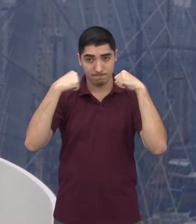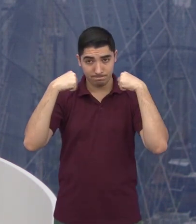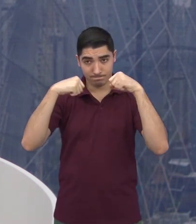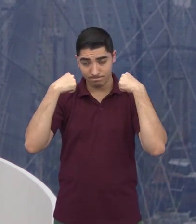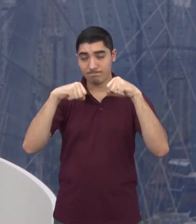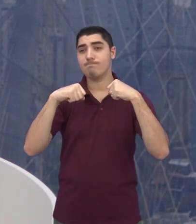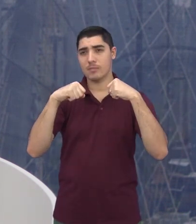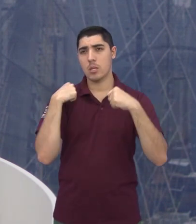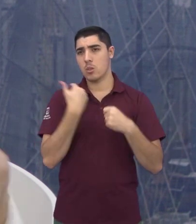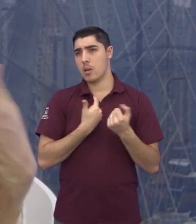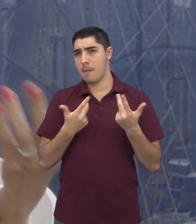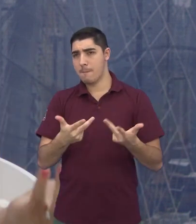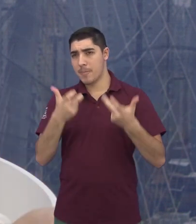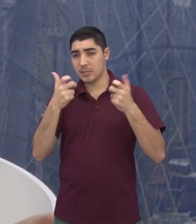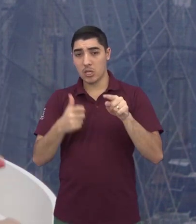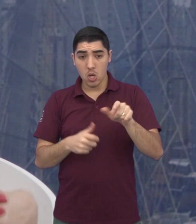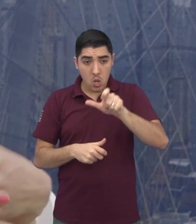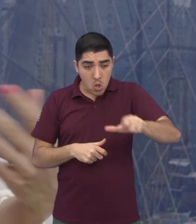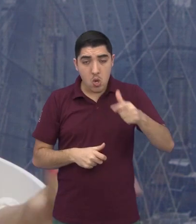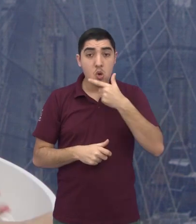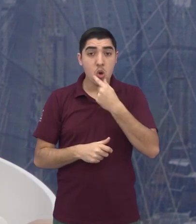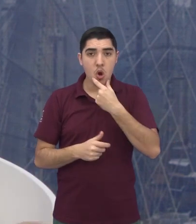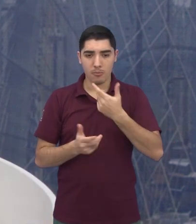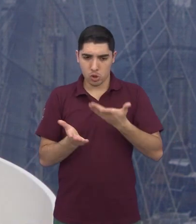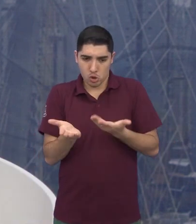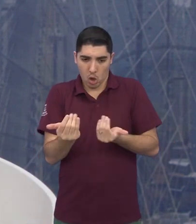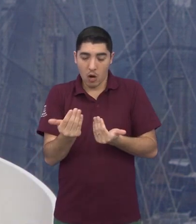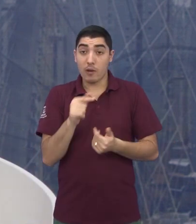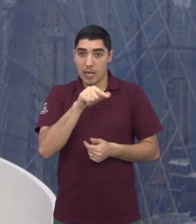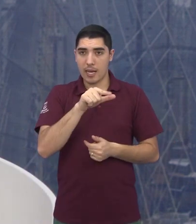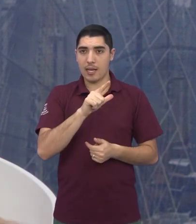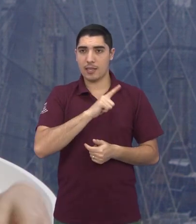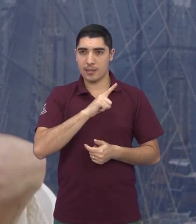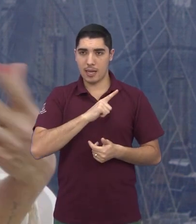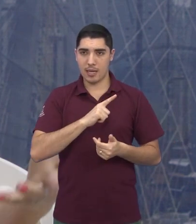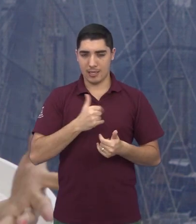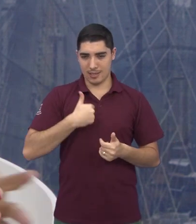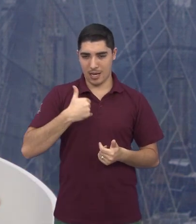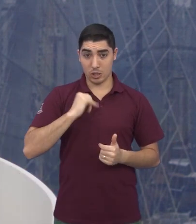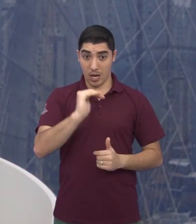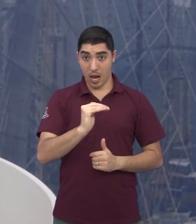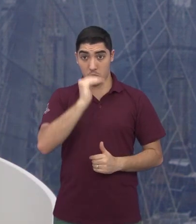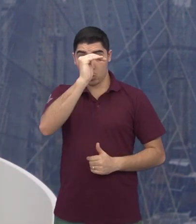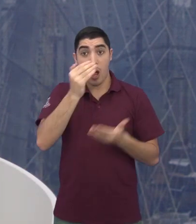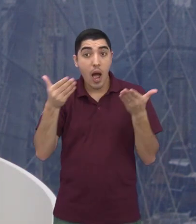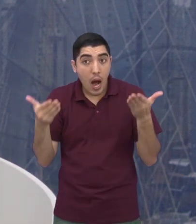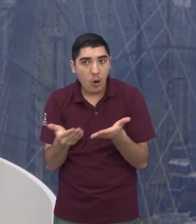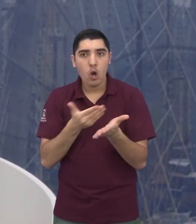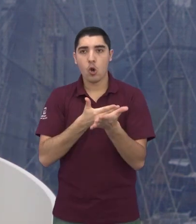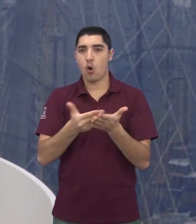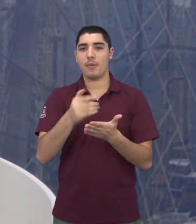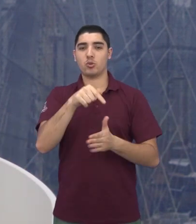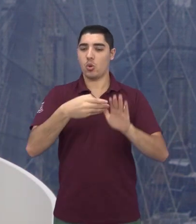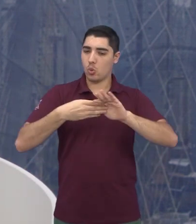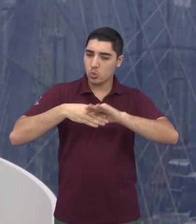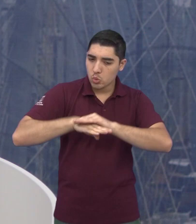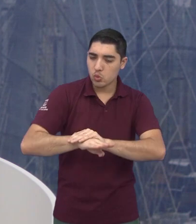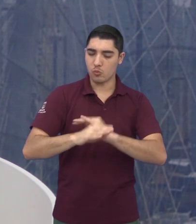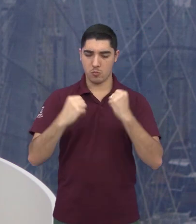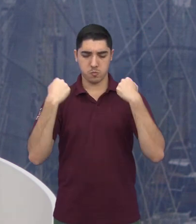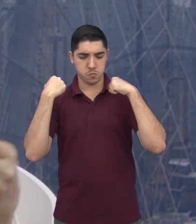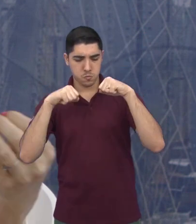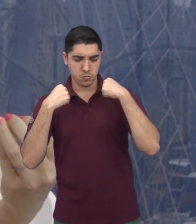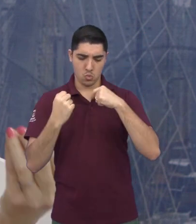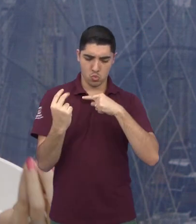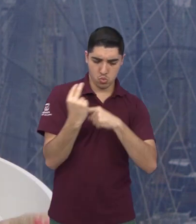que homens mais jovens, com idade madura, estão começando a ter manter essa rotina